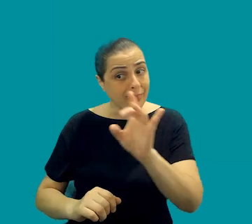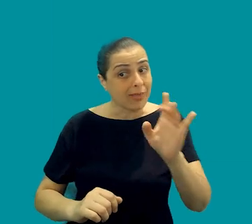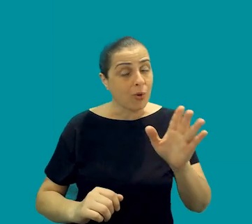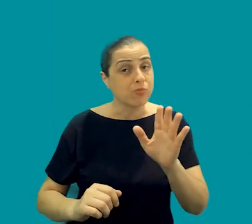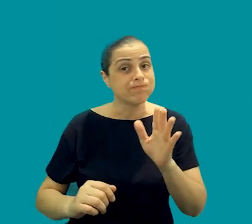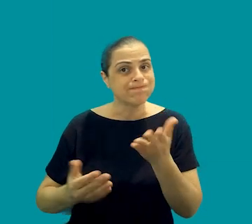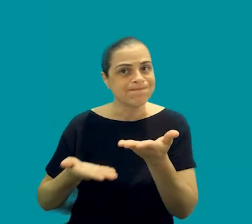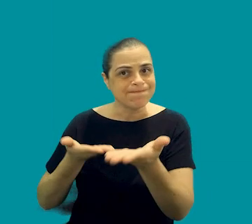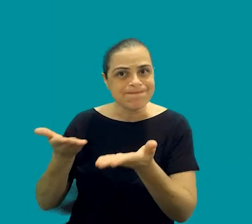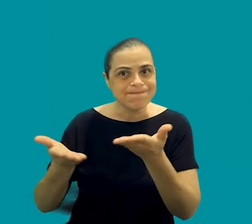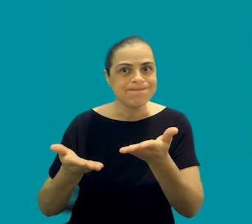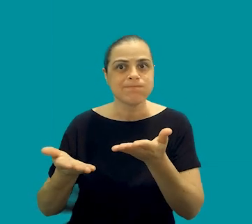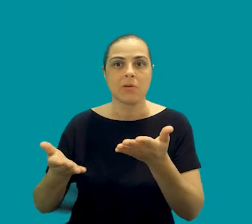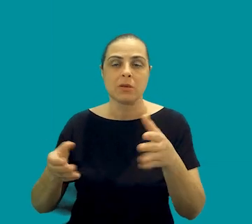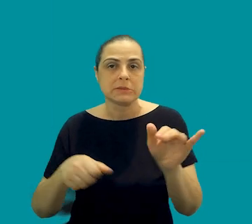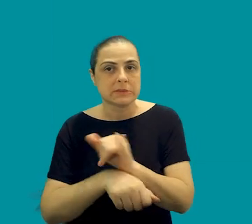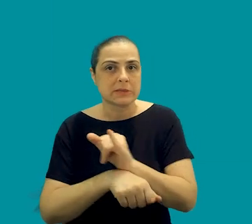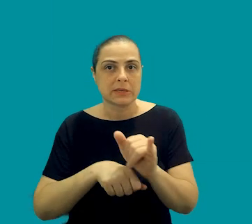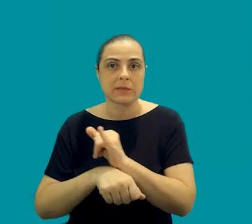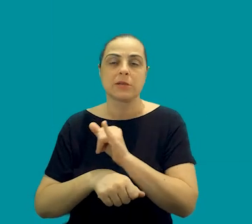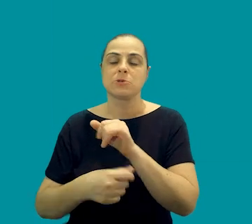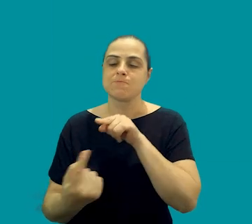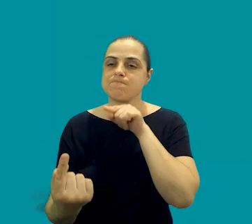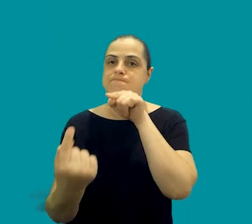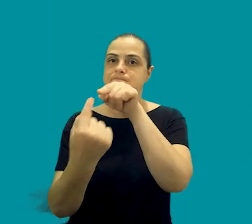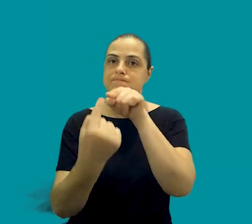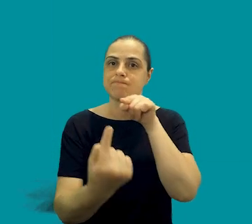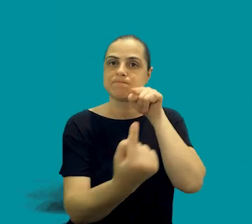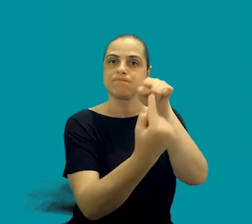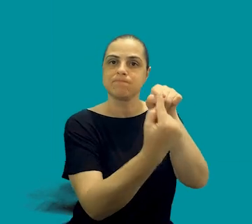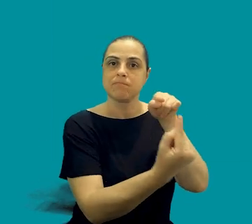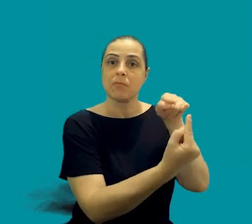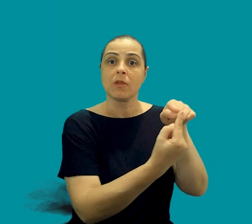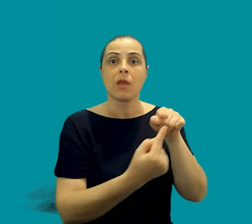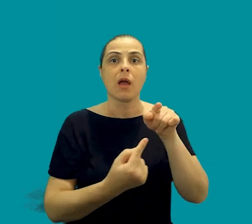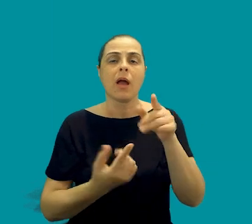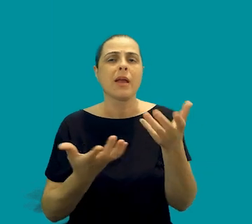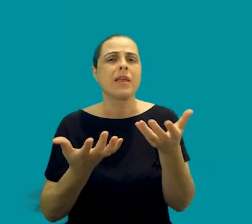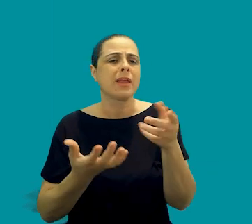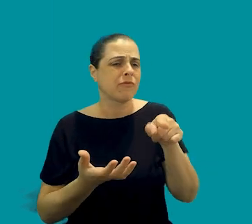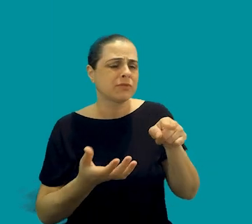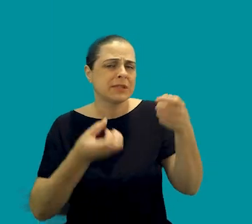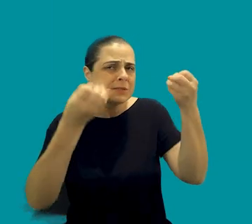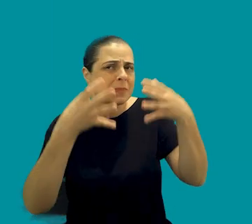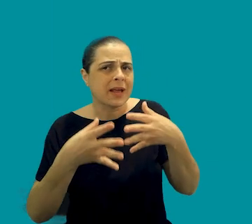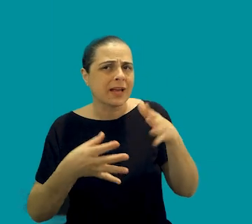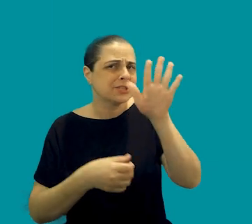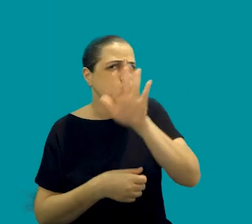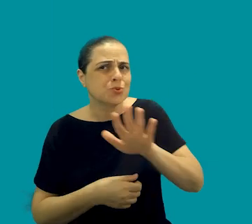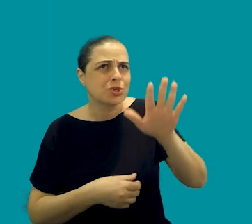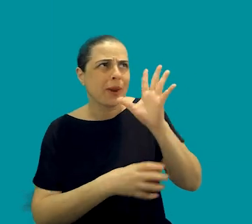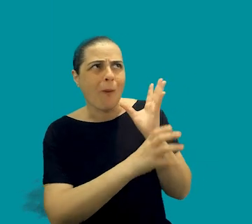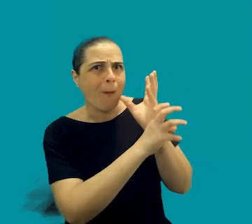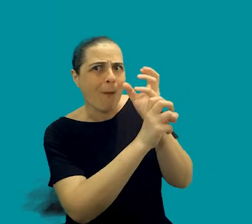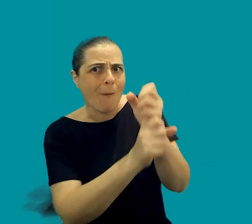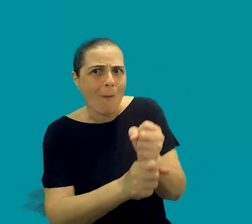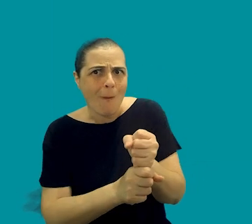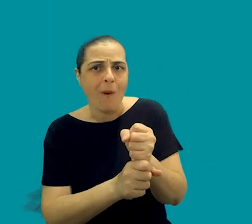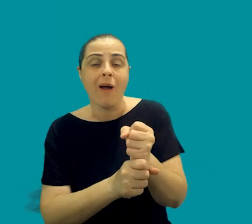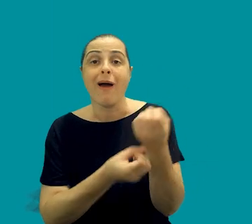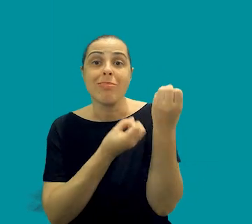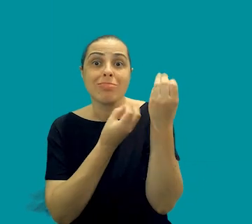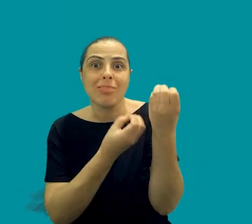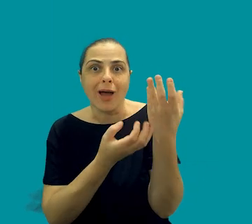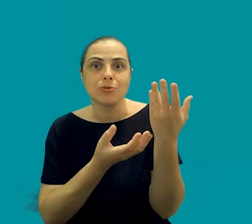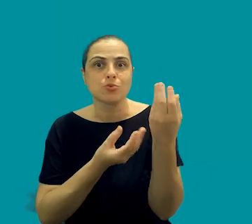E aí eu queria até, Lô, se você pudesse trazer alguns dados gerais, né, pensando nessas edições, de como que a gente tem, então,